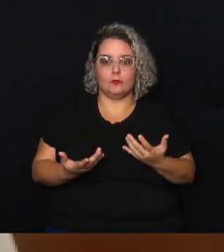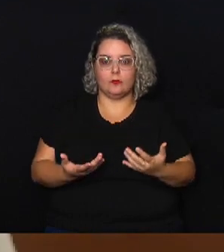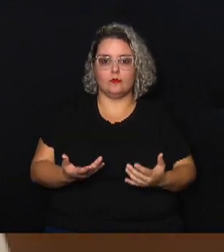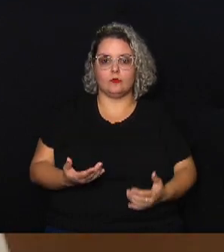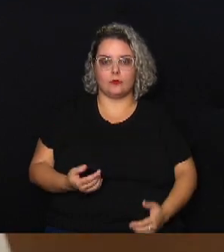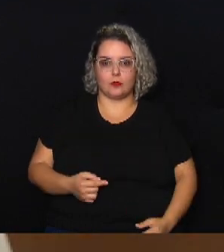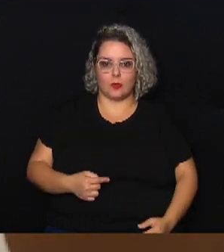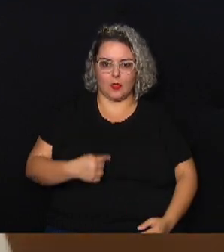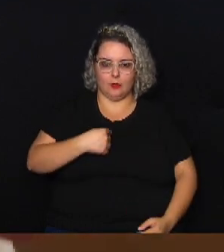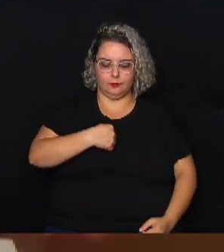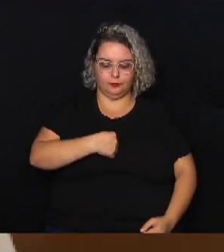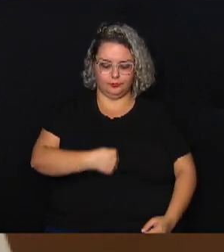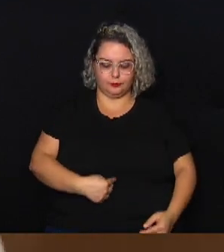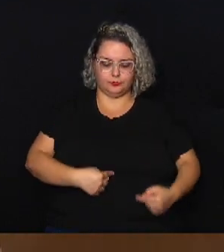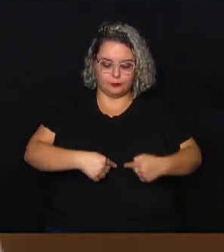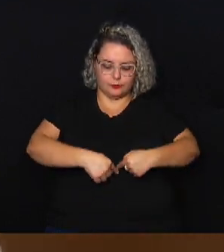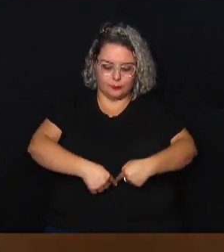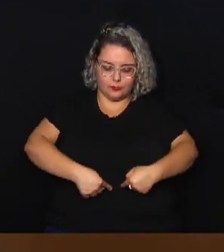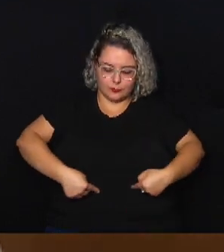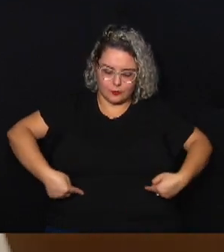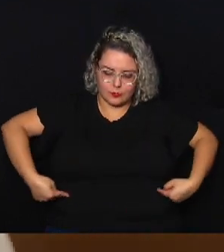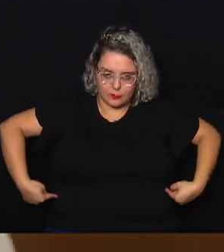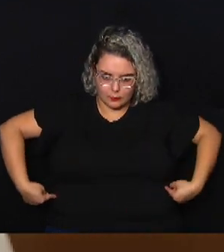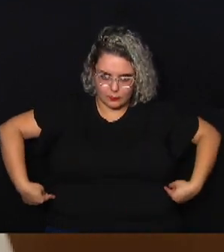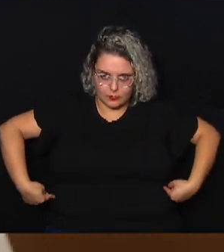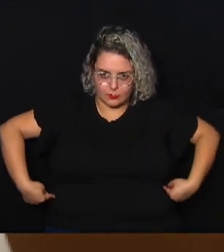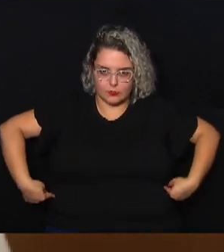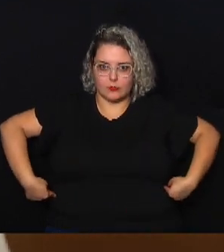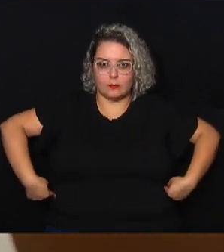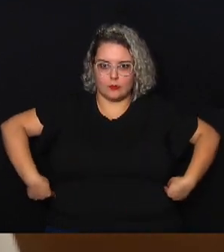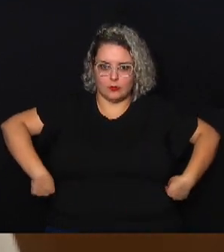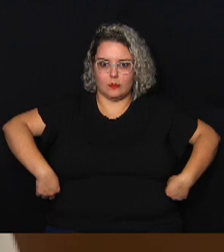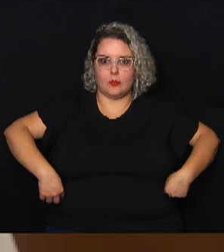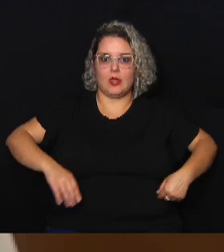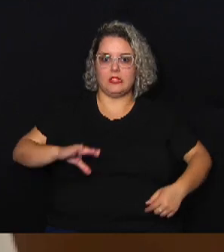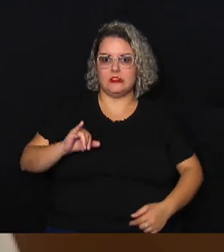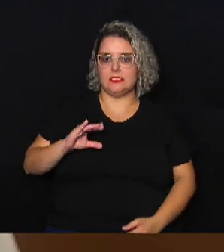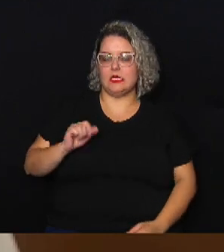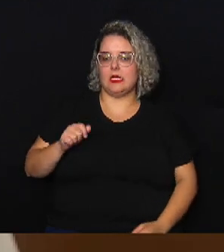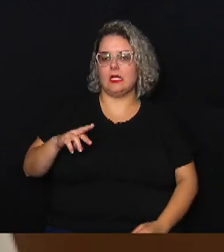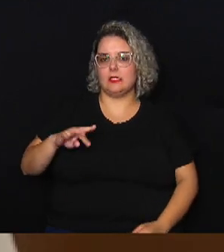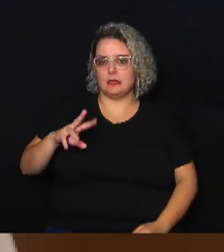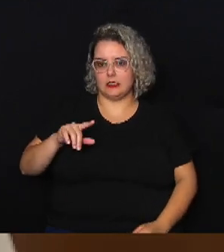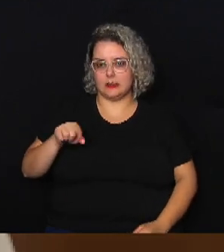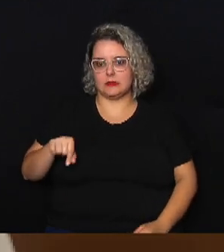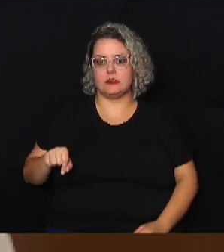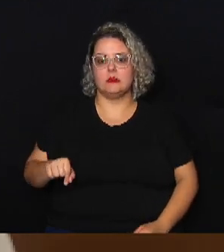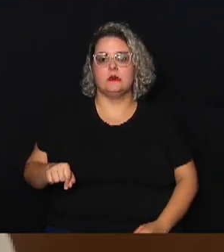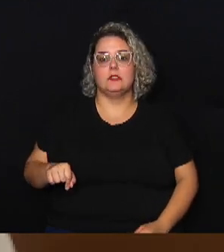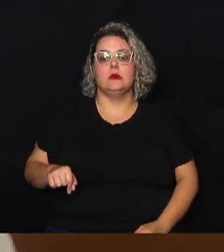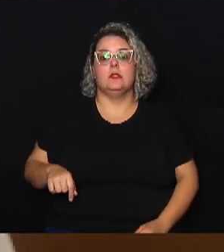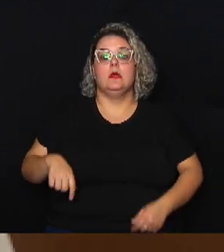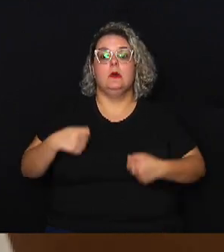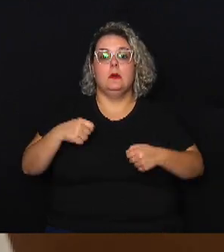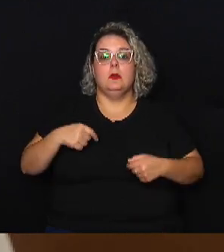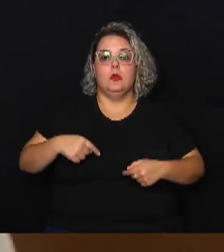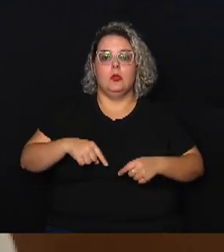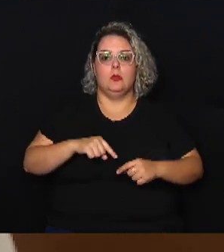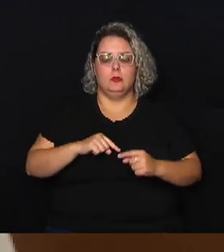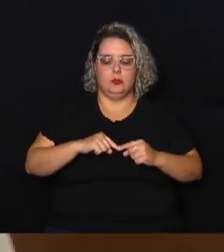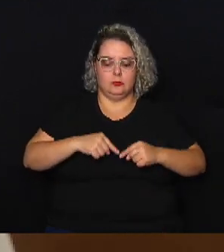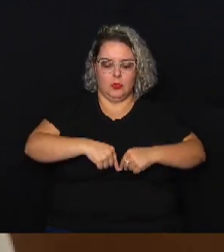cicatriz vertical e outra horizontal. Às vezes a abdominoplastia a gente precisa fazer ela circunferencial, ou